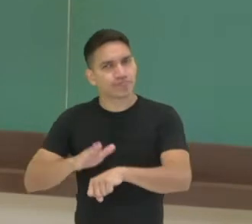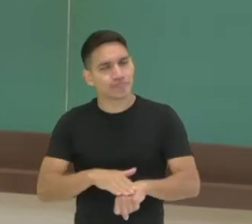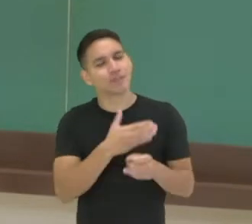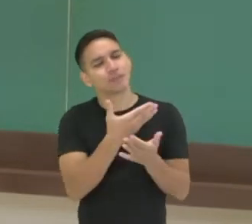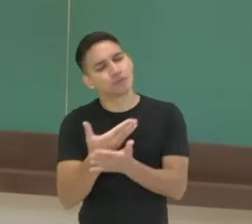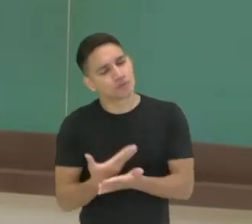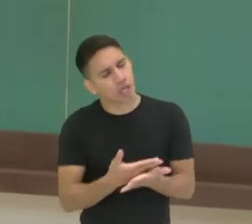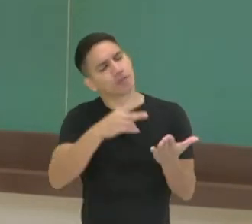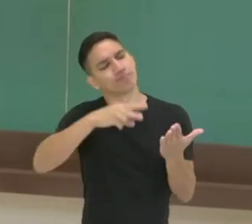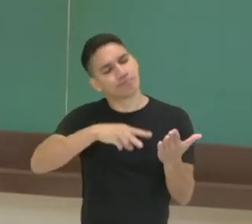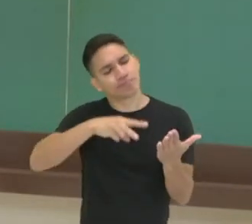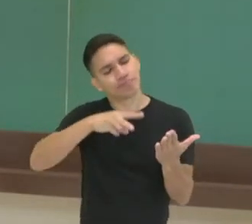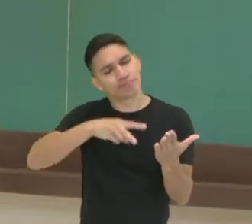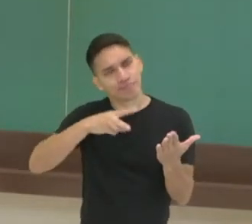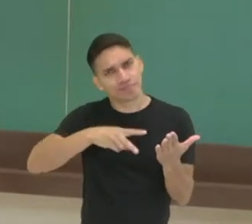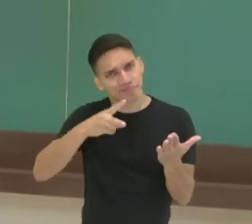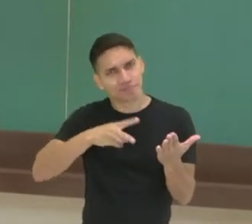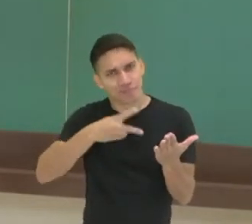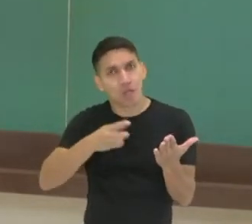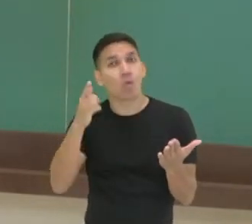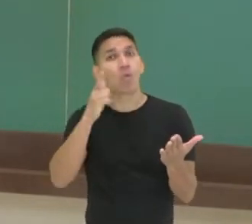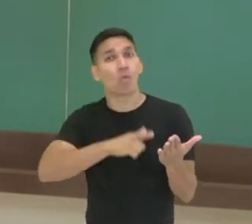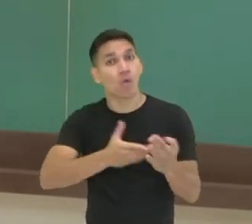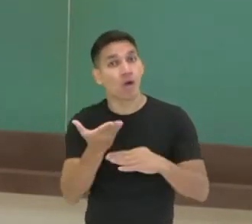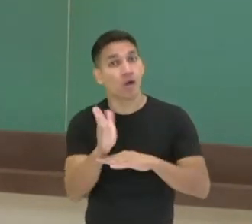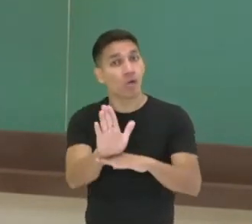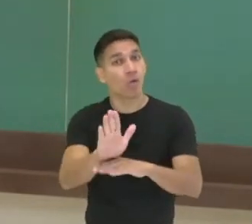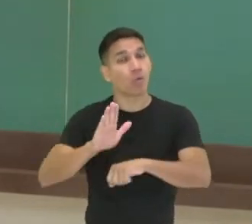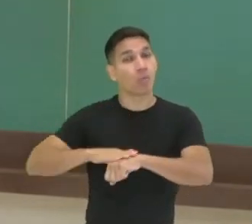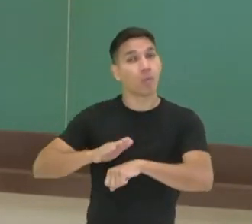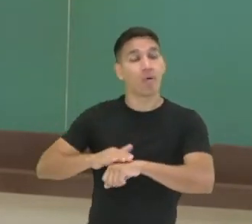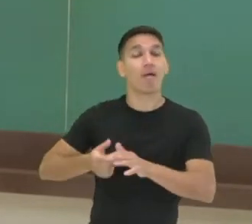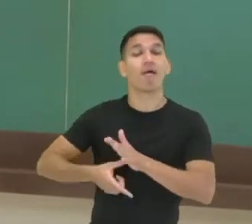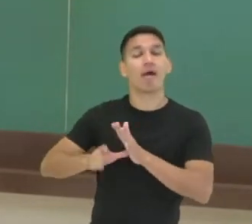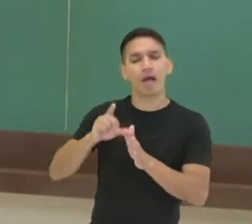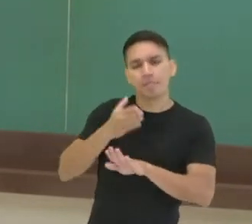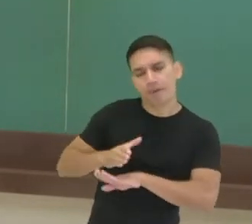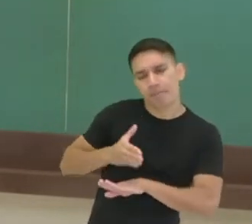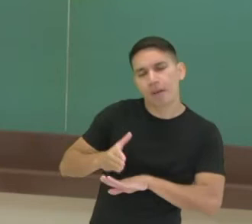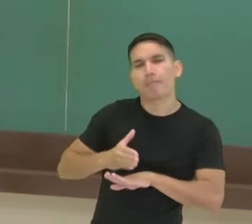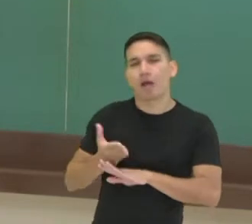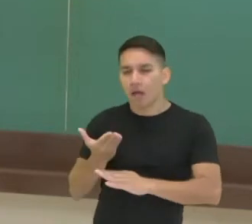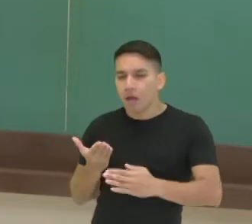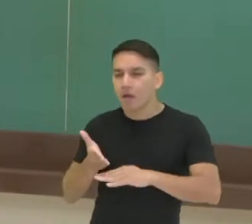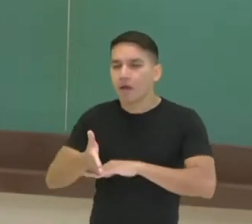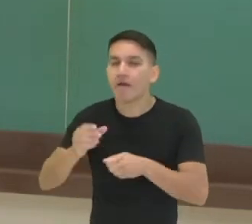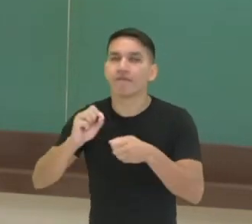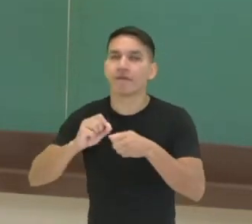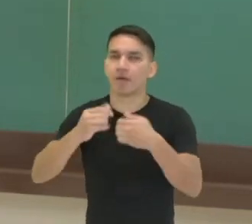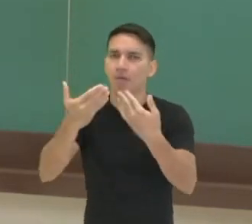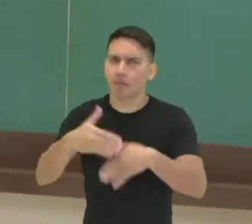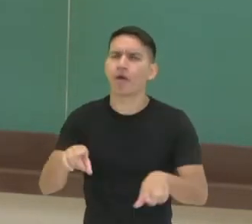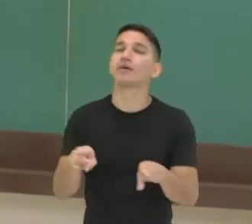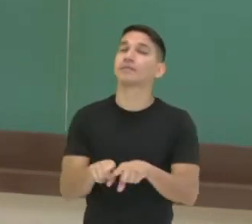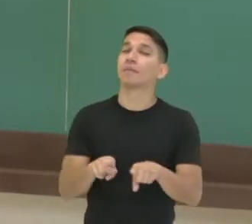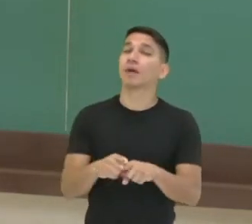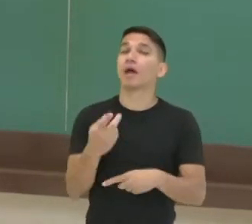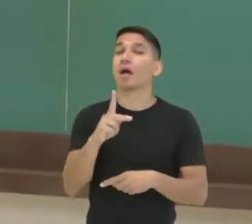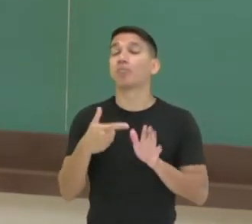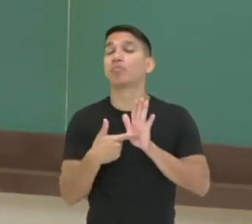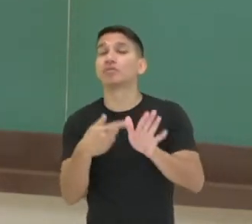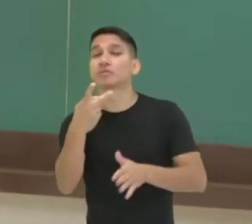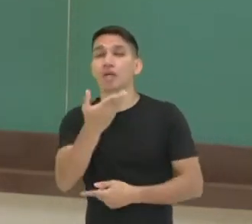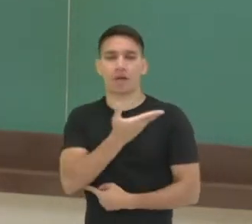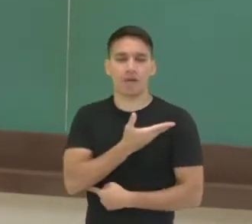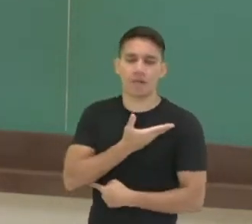as leituras, te ajudar nas avaliações e mostrar para sua família, para os seus colegas e para os seus